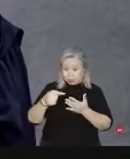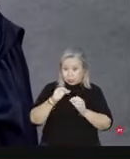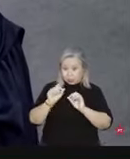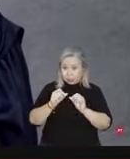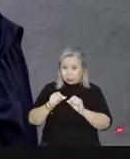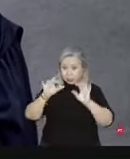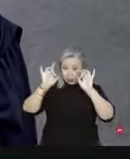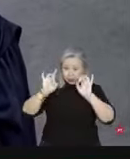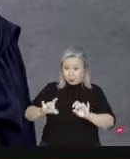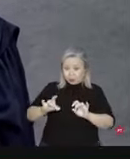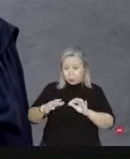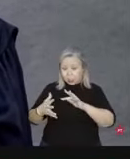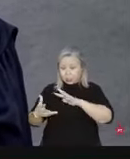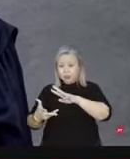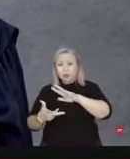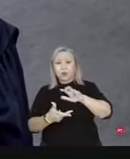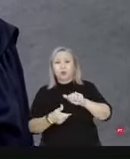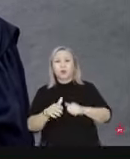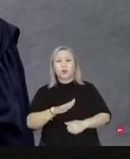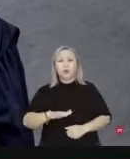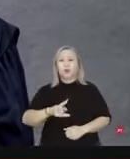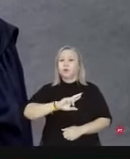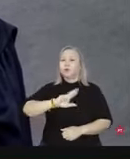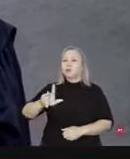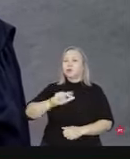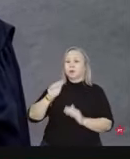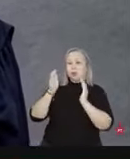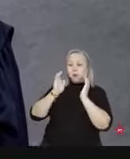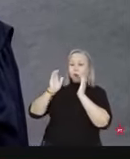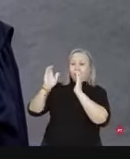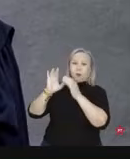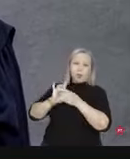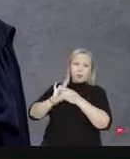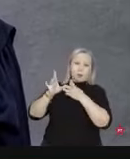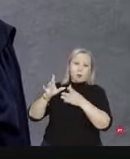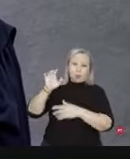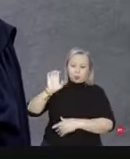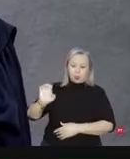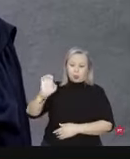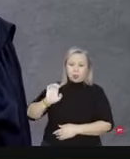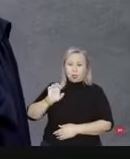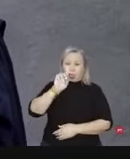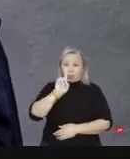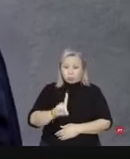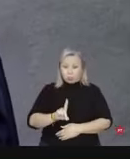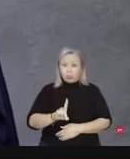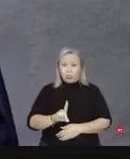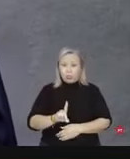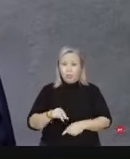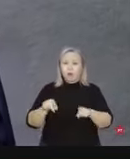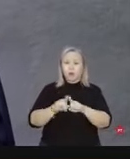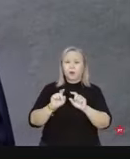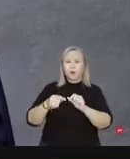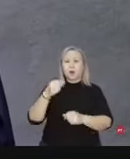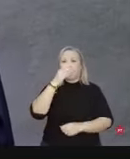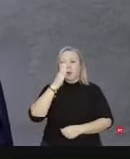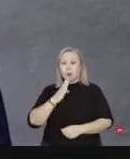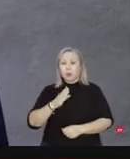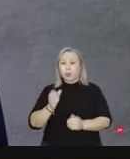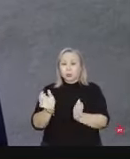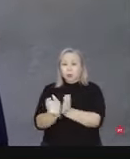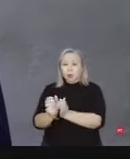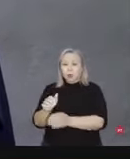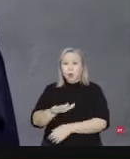que no mundo todo não respeitam a democracia e o Estado de Direito, também no Brasil,